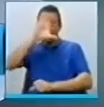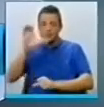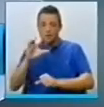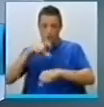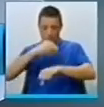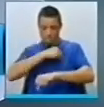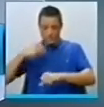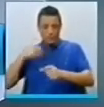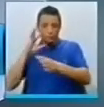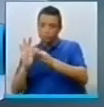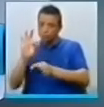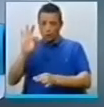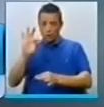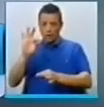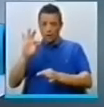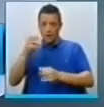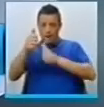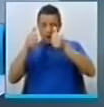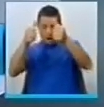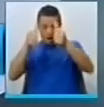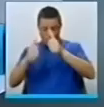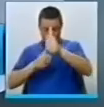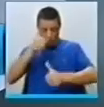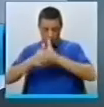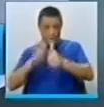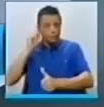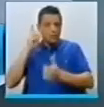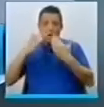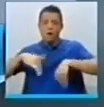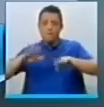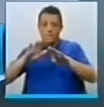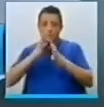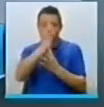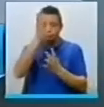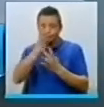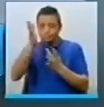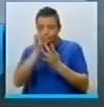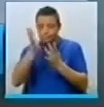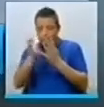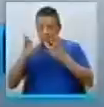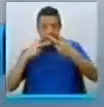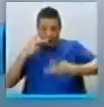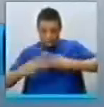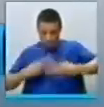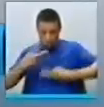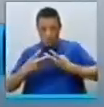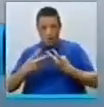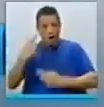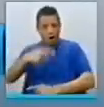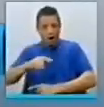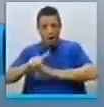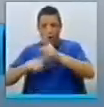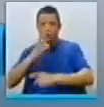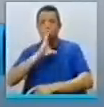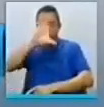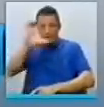por opção eh a é importante mas há outros fatores de avaliação Sim há outros fatores de avaliação e tem havido outros fatores de avaliação noutros países